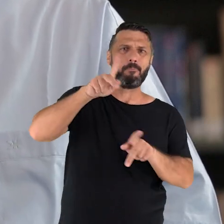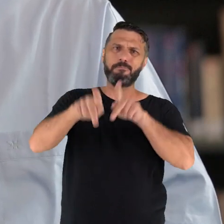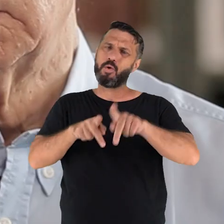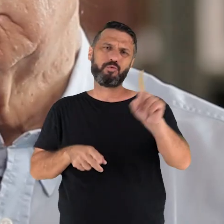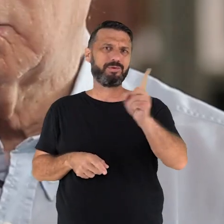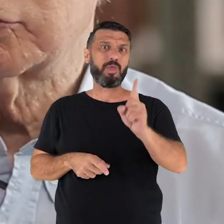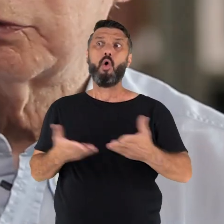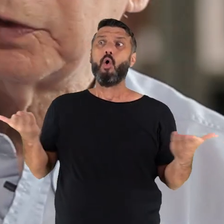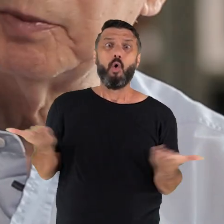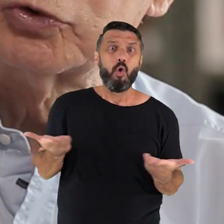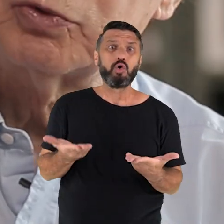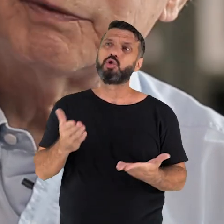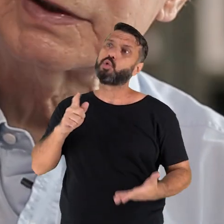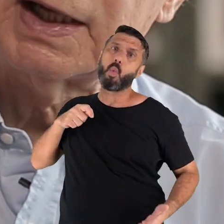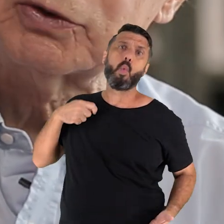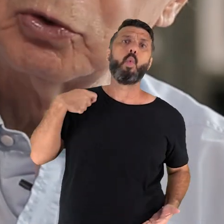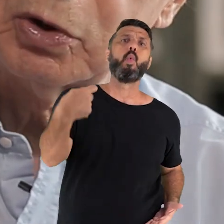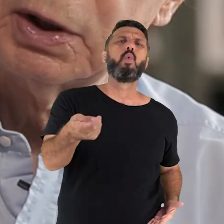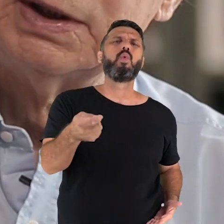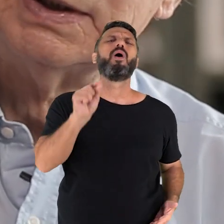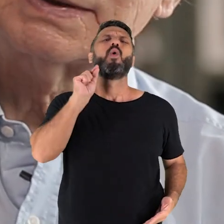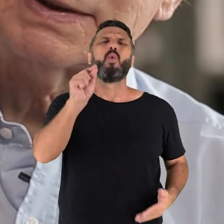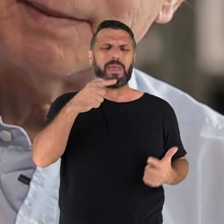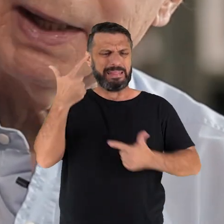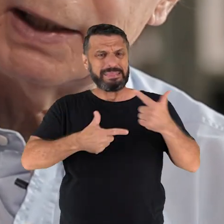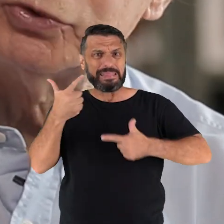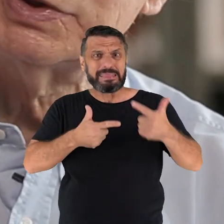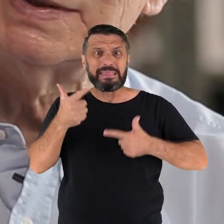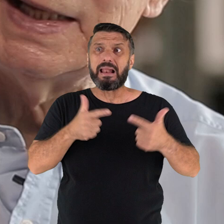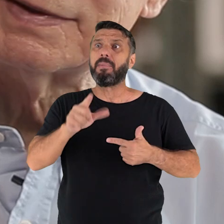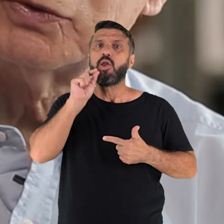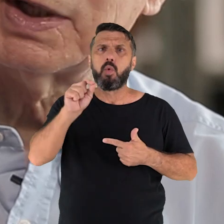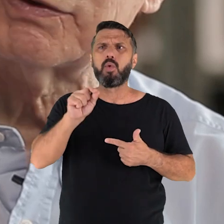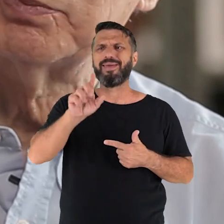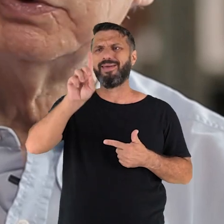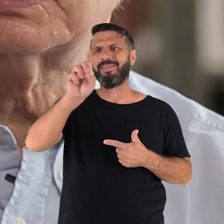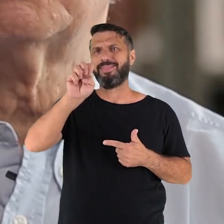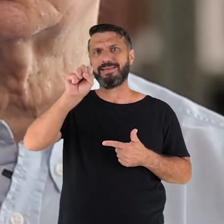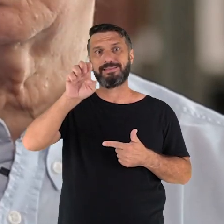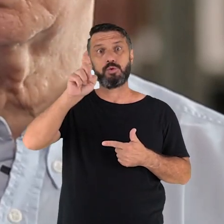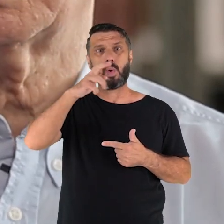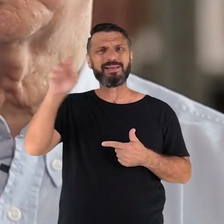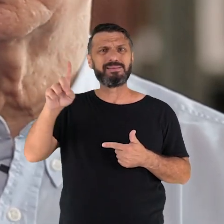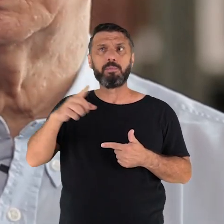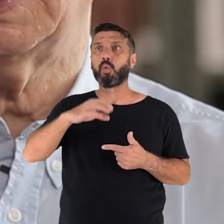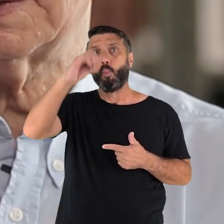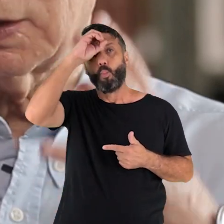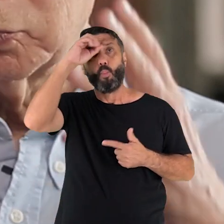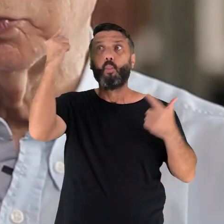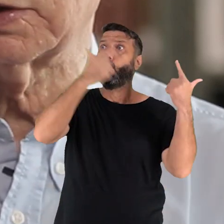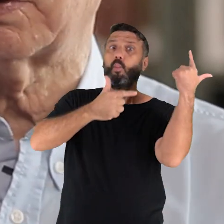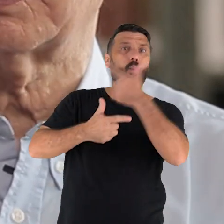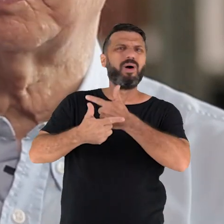povo. Nós sofremos um avassalador trabalho de deseducação política 24 horas por dia.